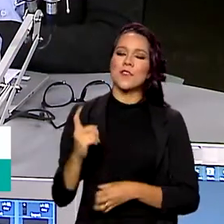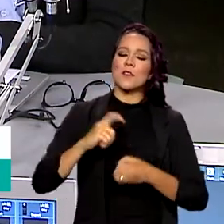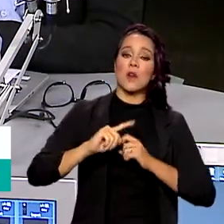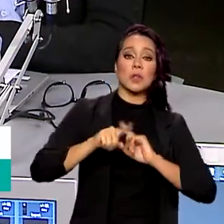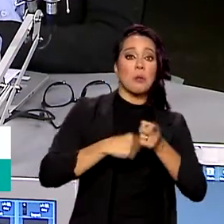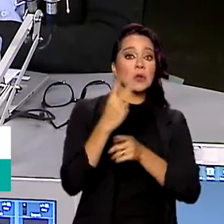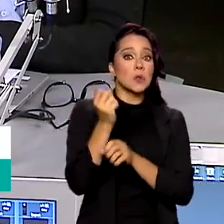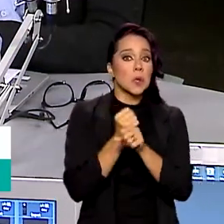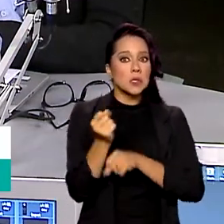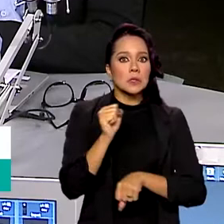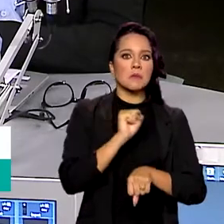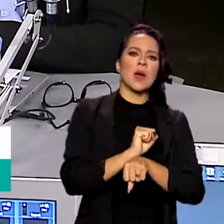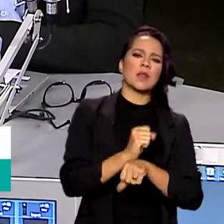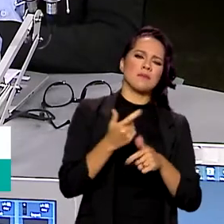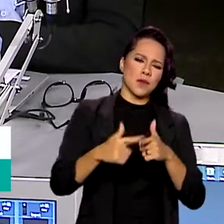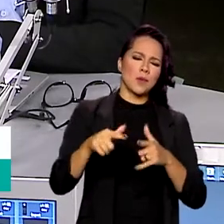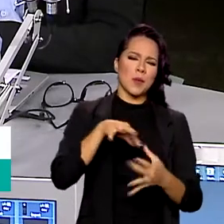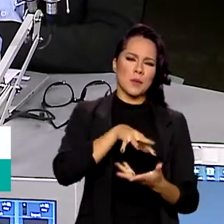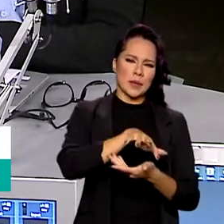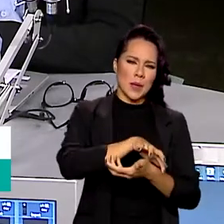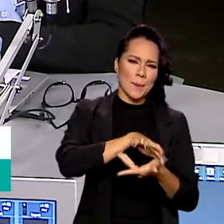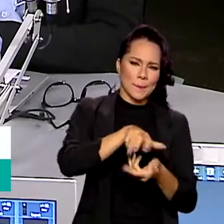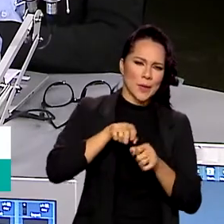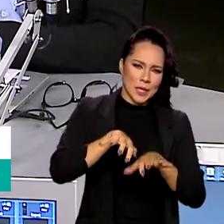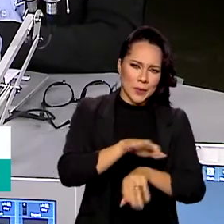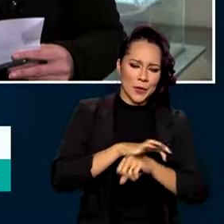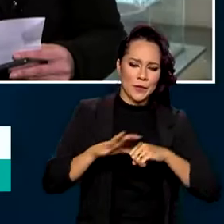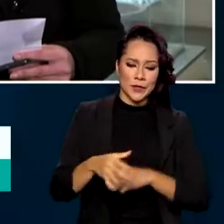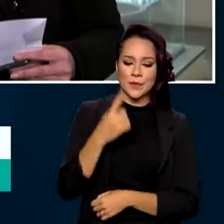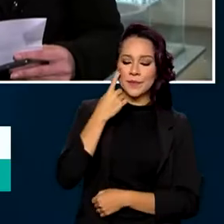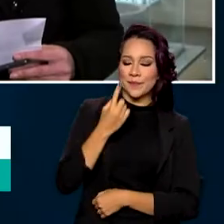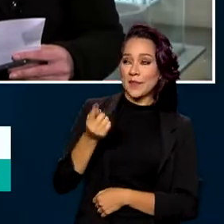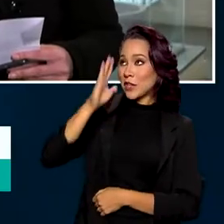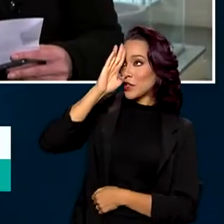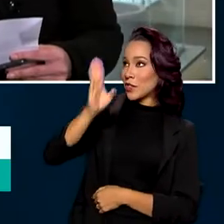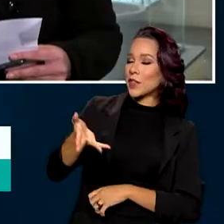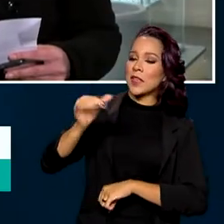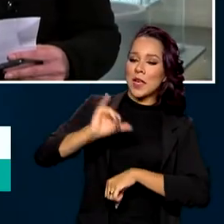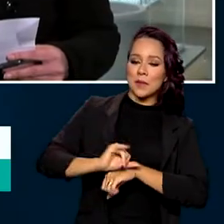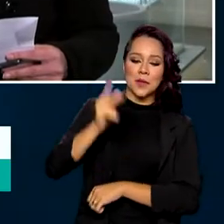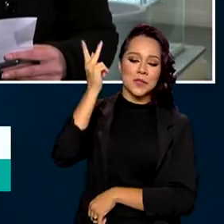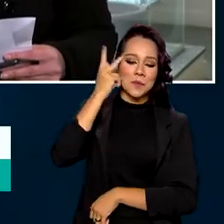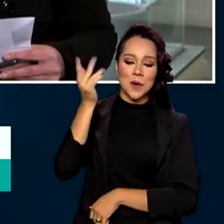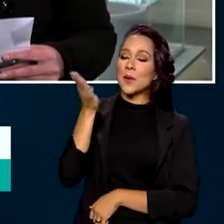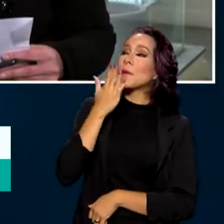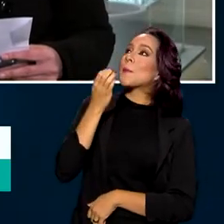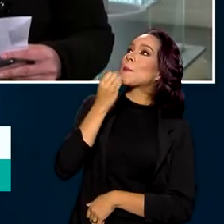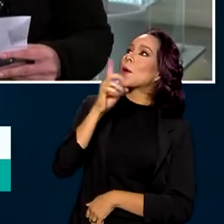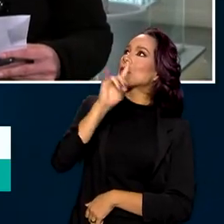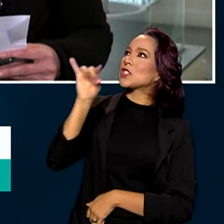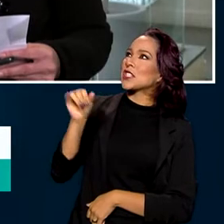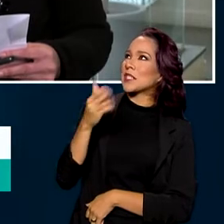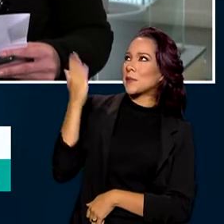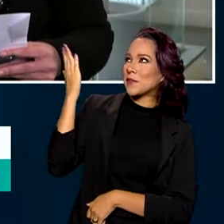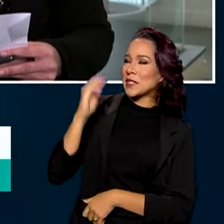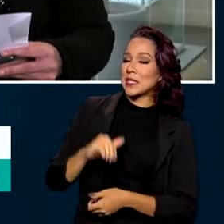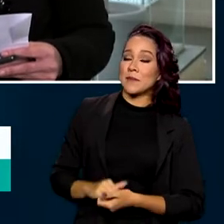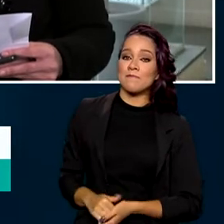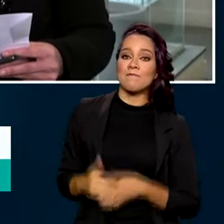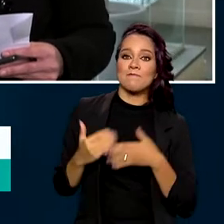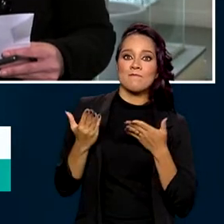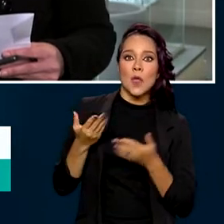aí depois de dois anos parada por conta da pandemia Érica Pinheiro direto da capital paulista bom dia para você